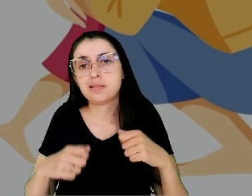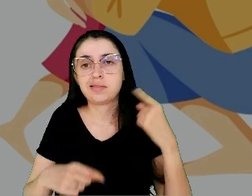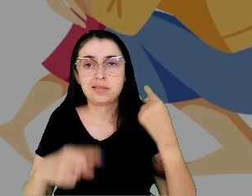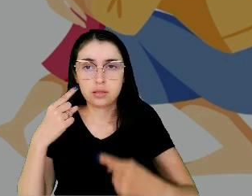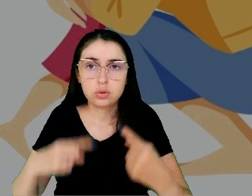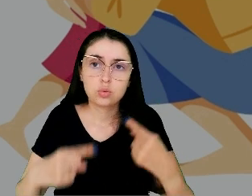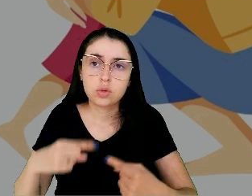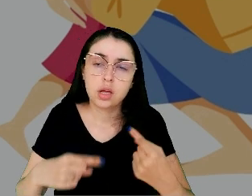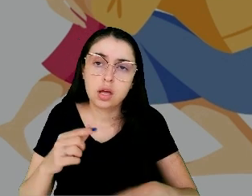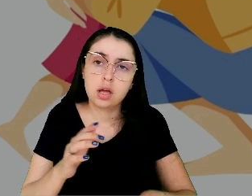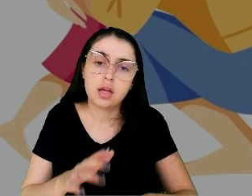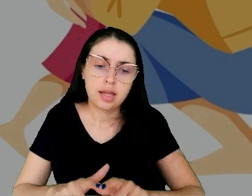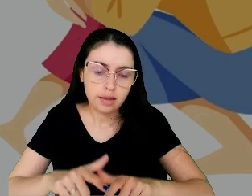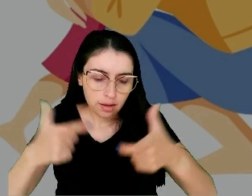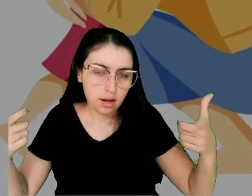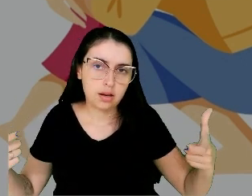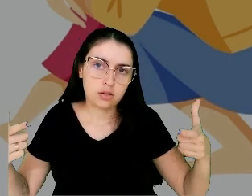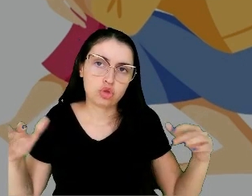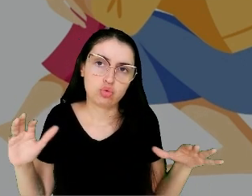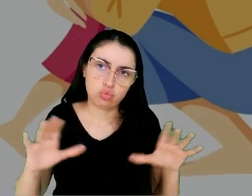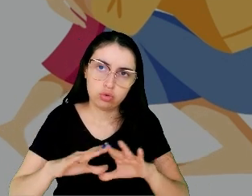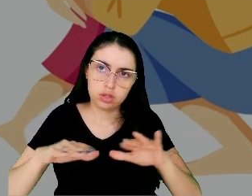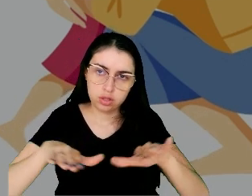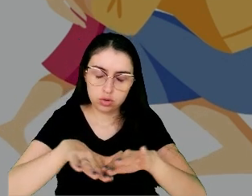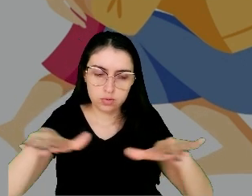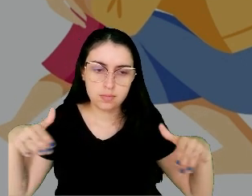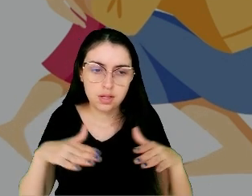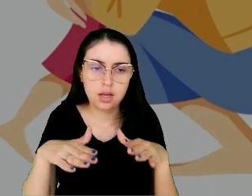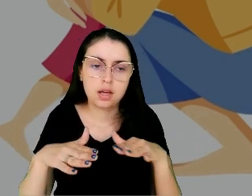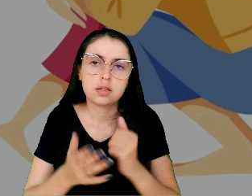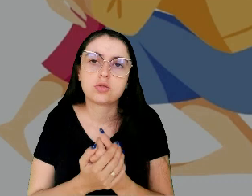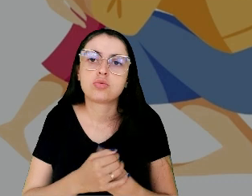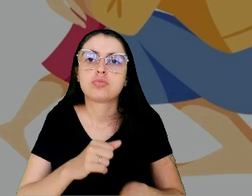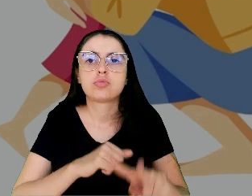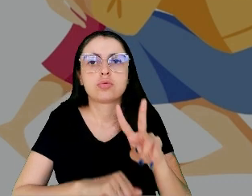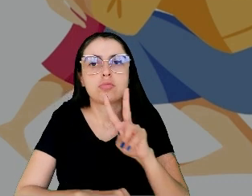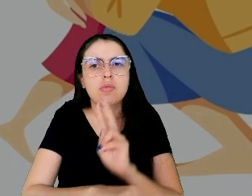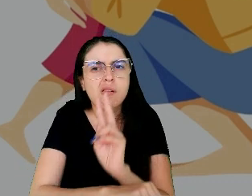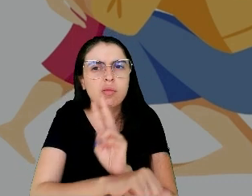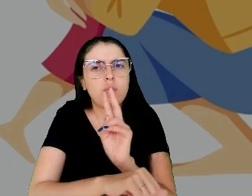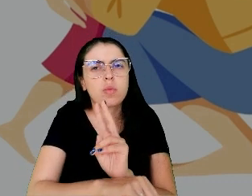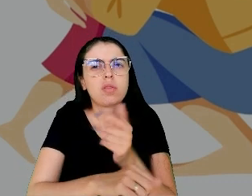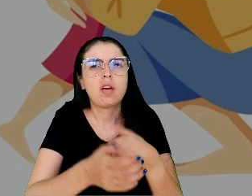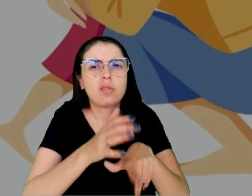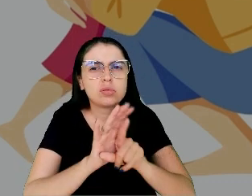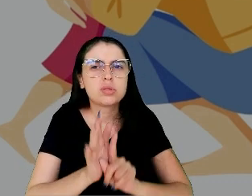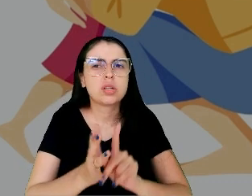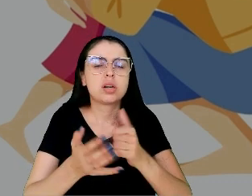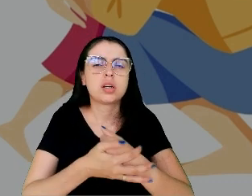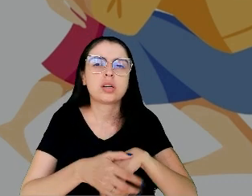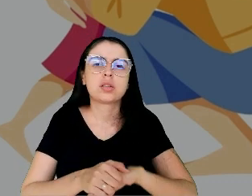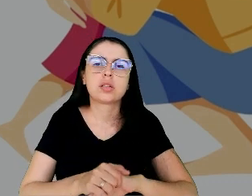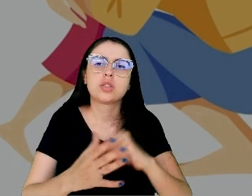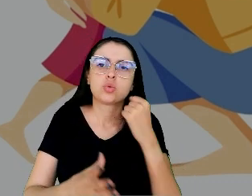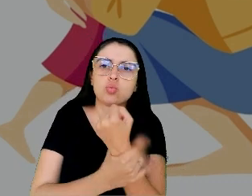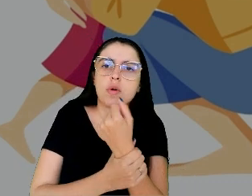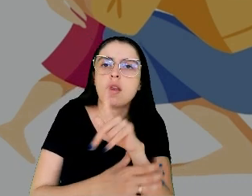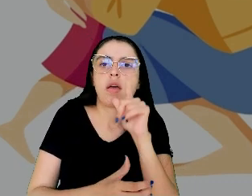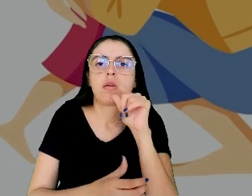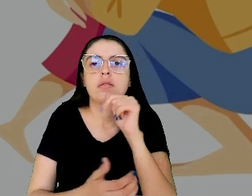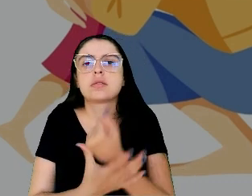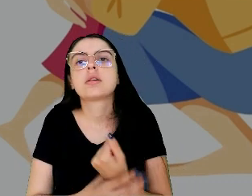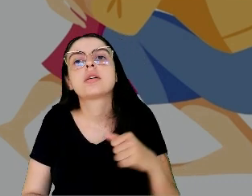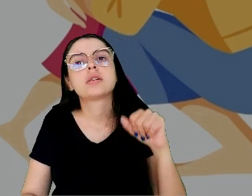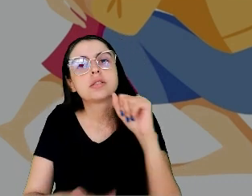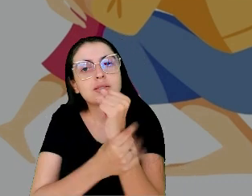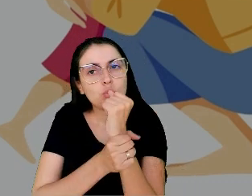isso amplamente num espaço preventivo que parece ser o Plano de Segurança da Água e o Plano de